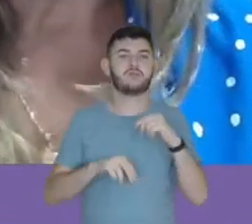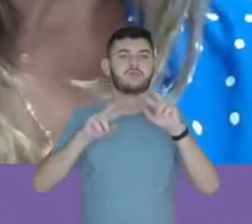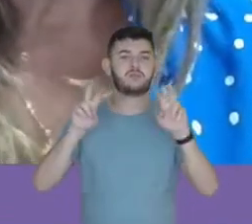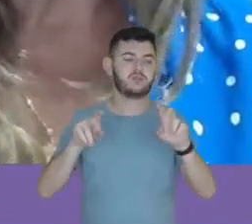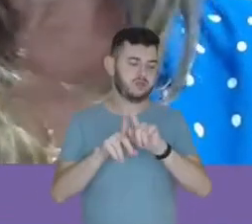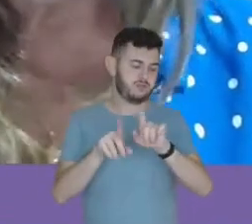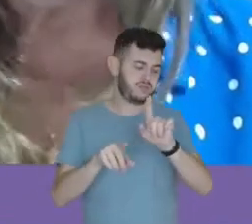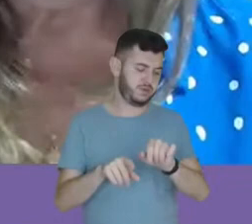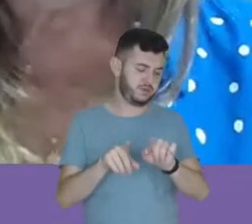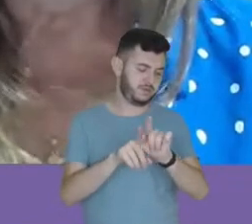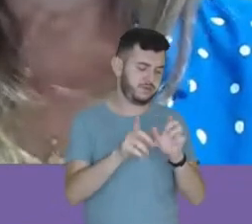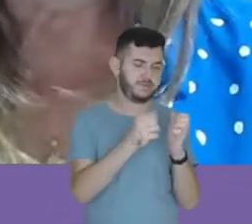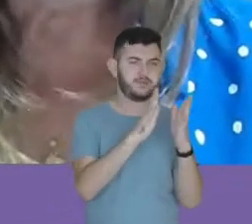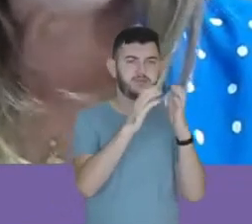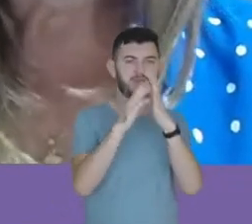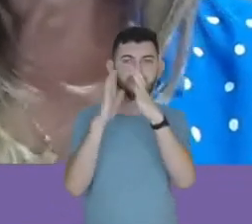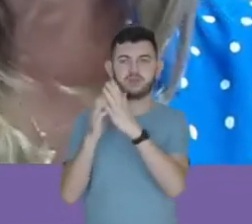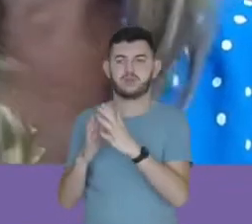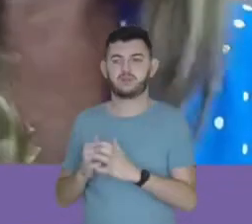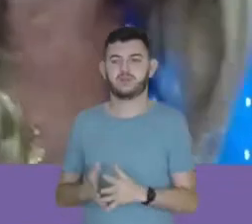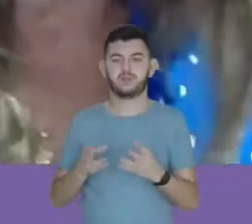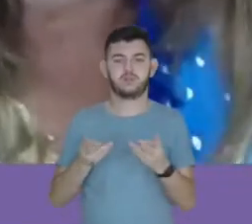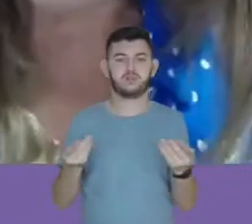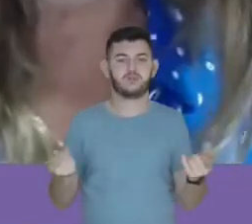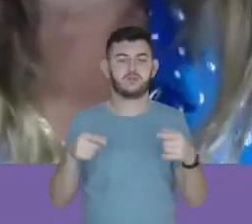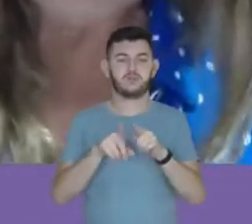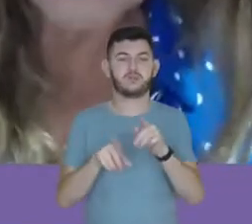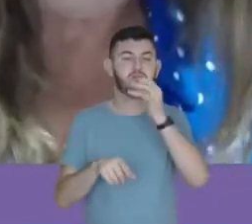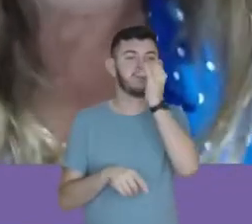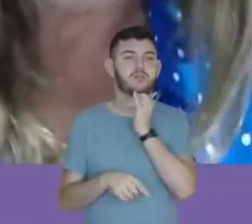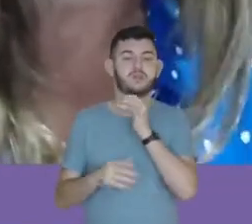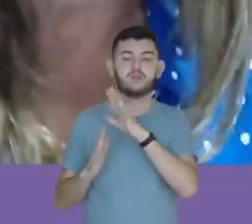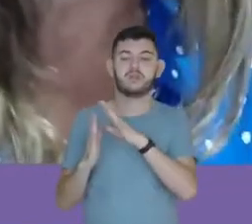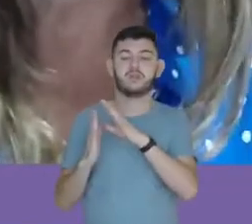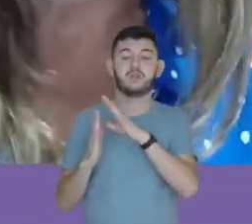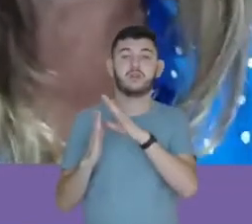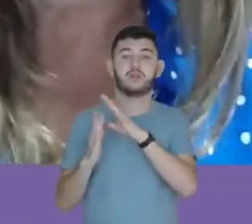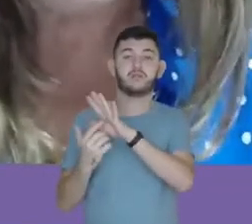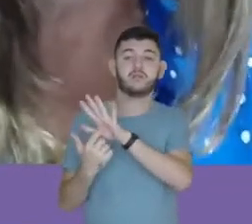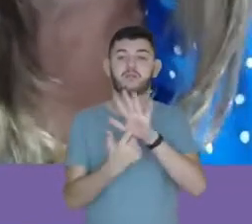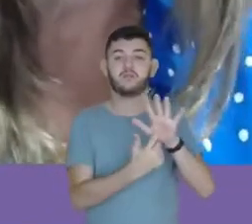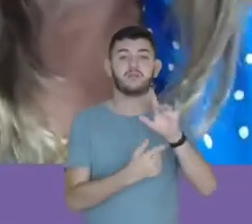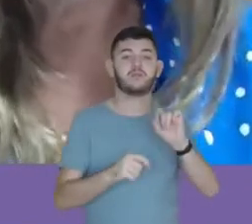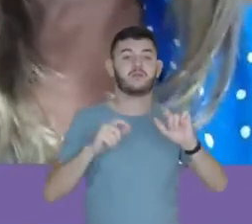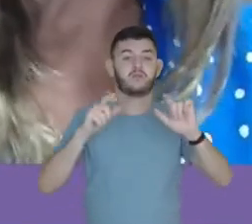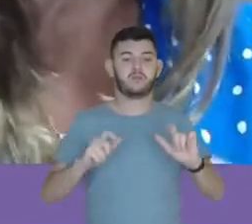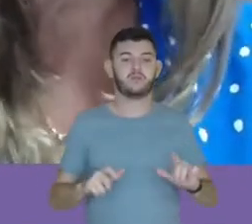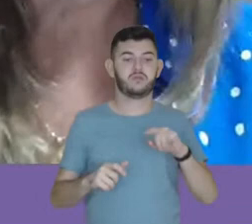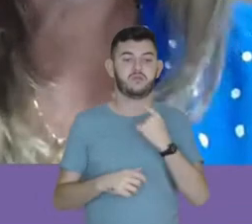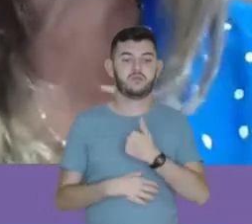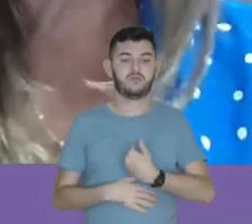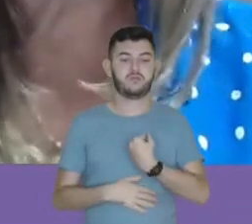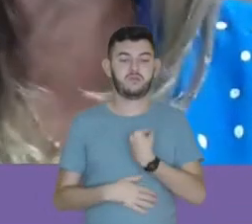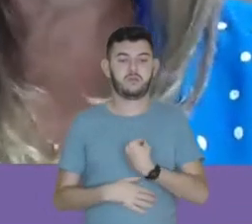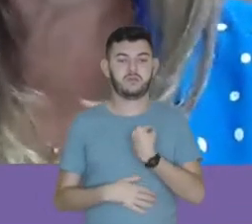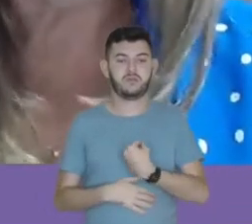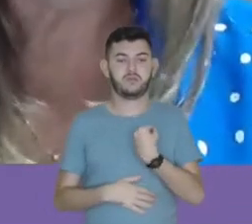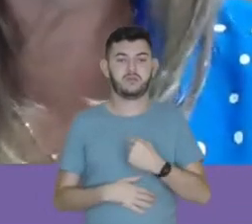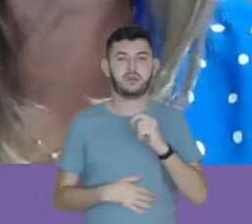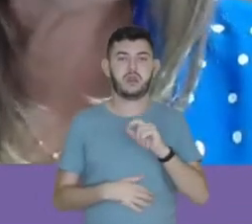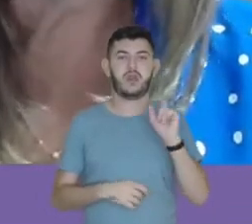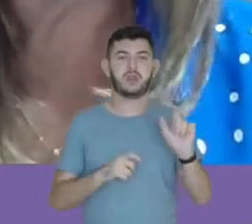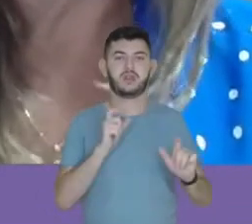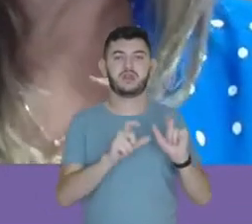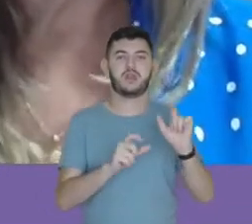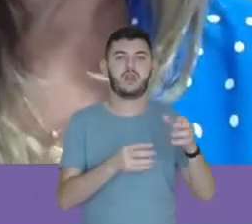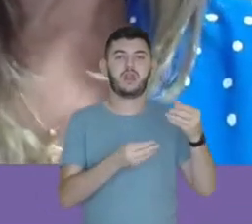desmonte, e exemplificar o que eu estou falando de onde nós estamos sendo atacados, que é justamente